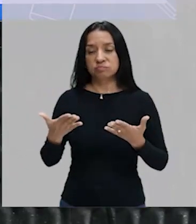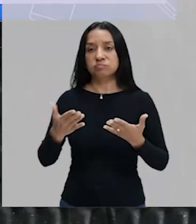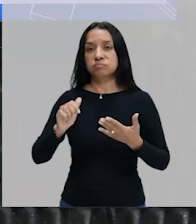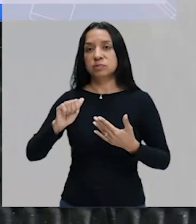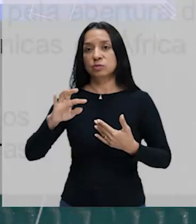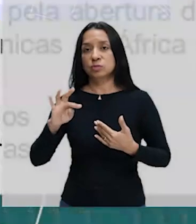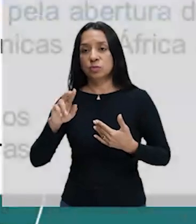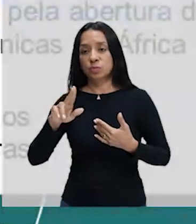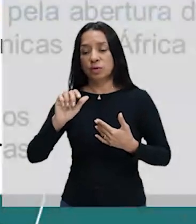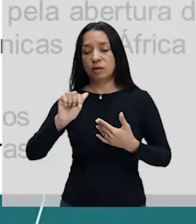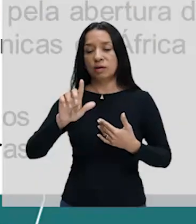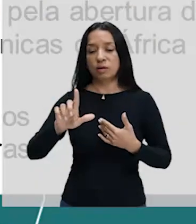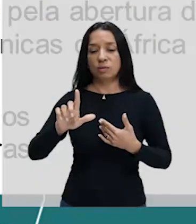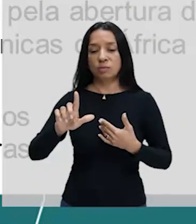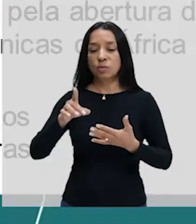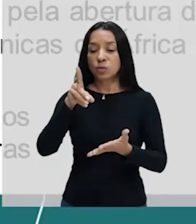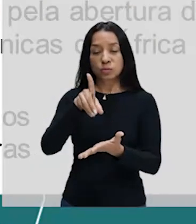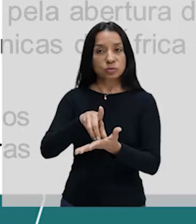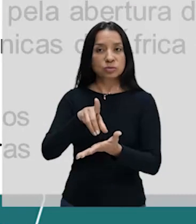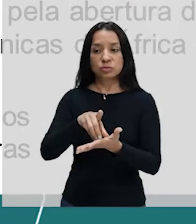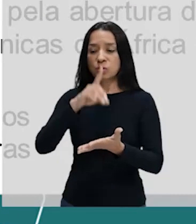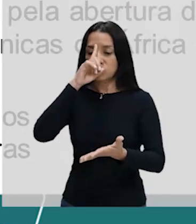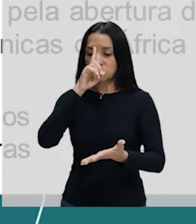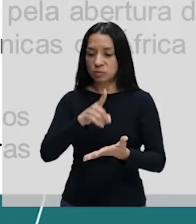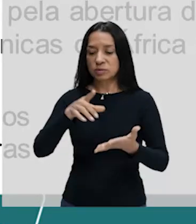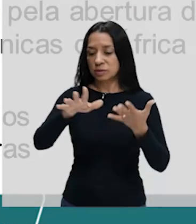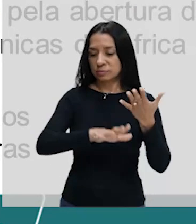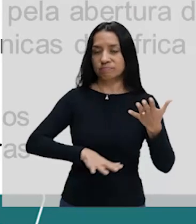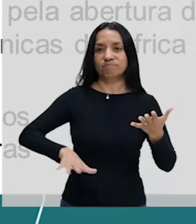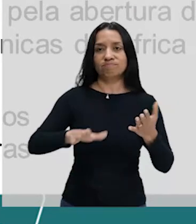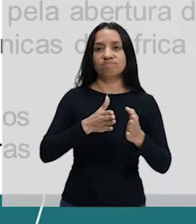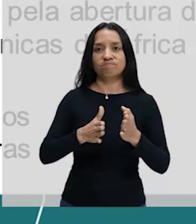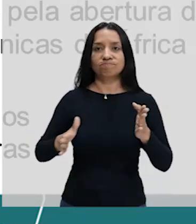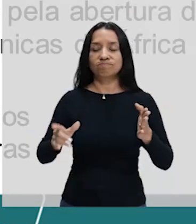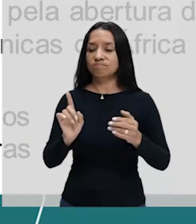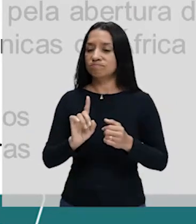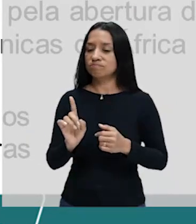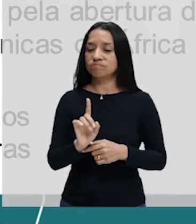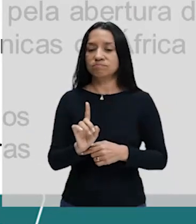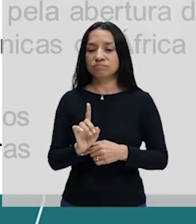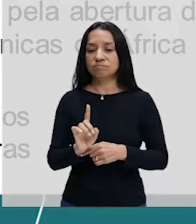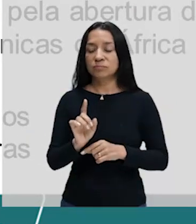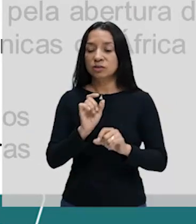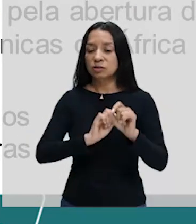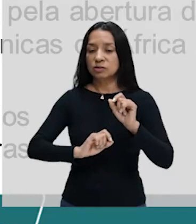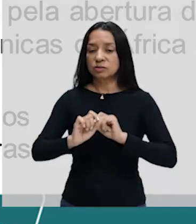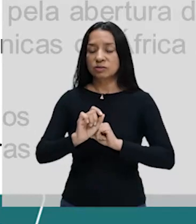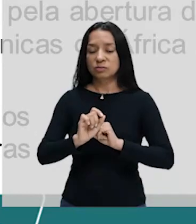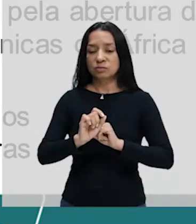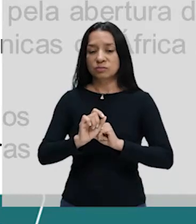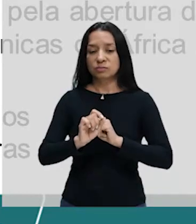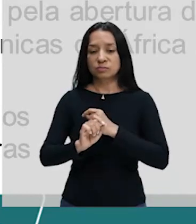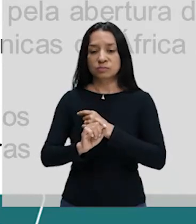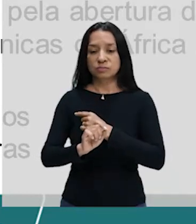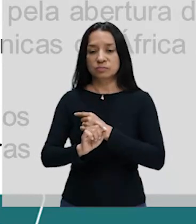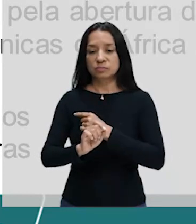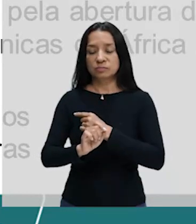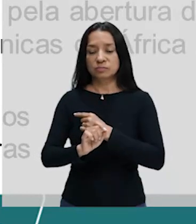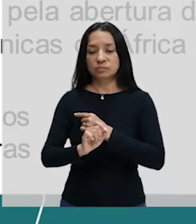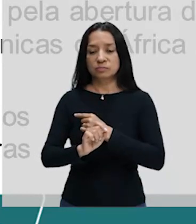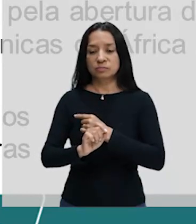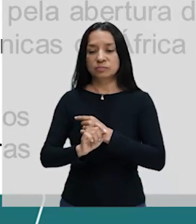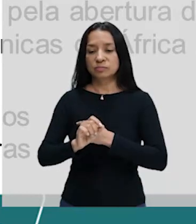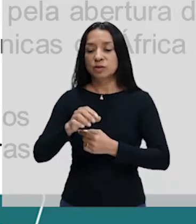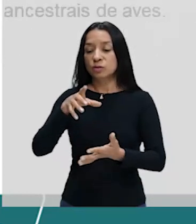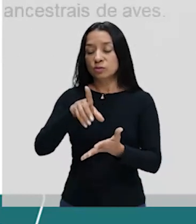eles não dominaram na era do Cenozoico, tá? Então, pessoal, eles